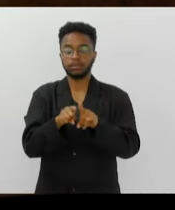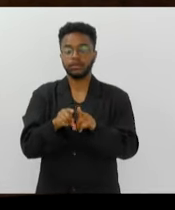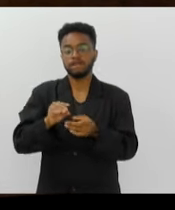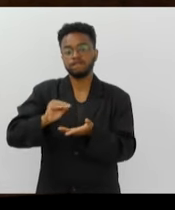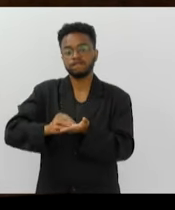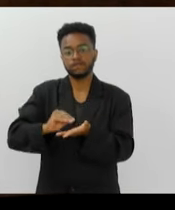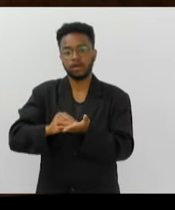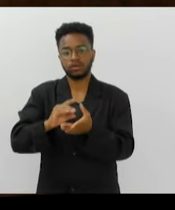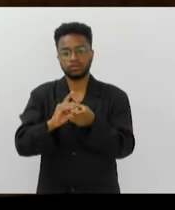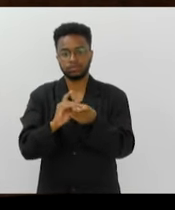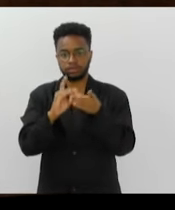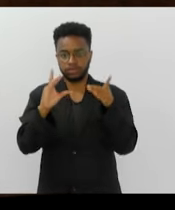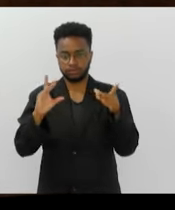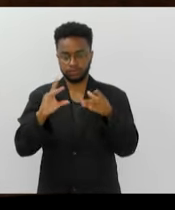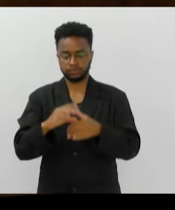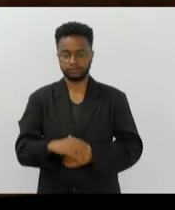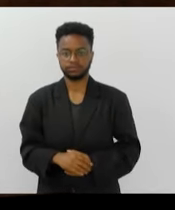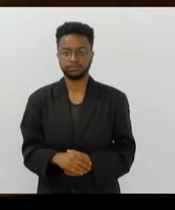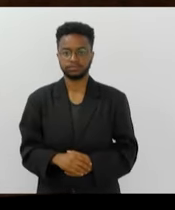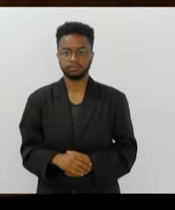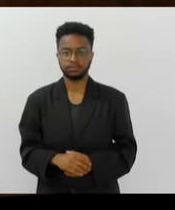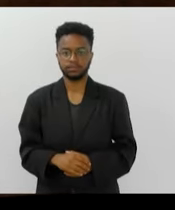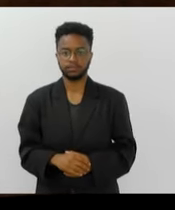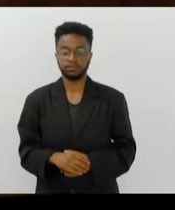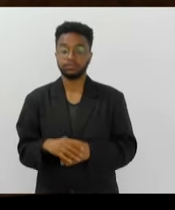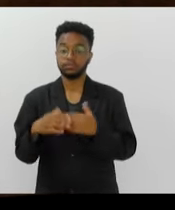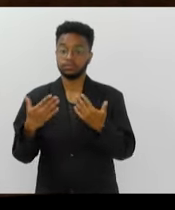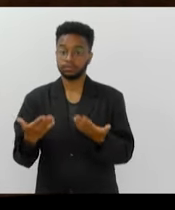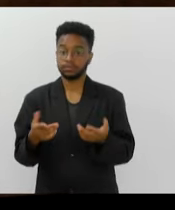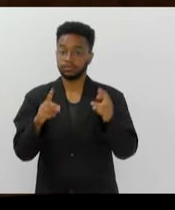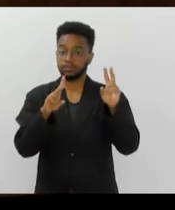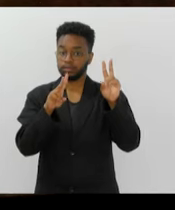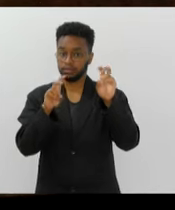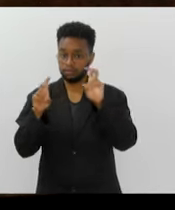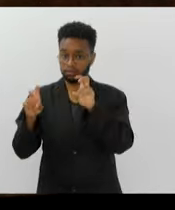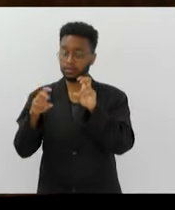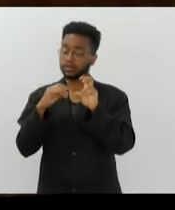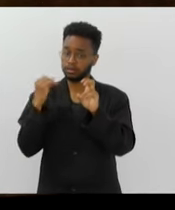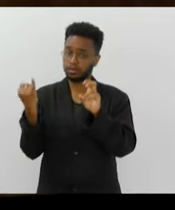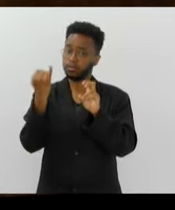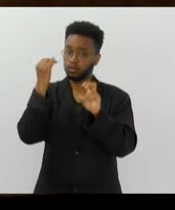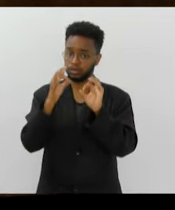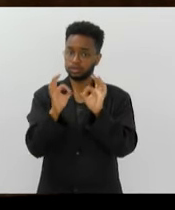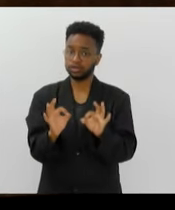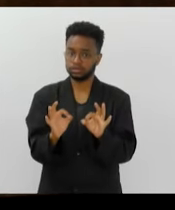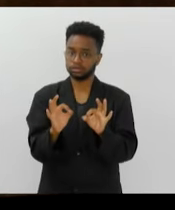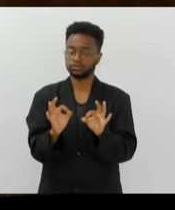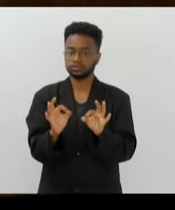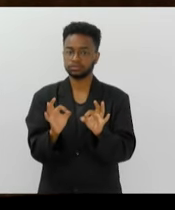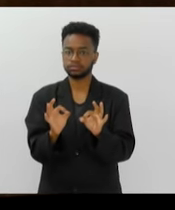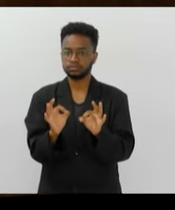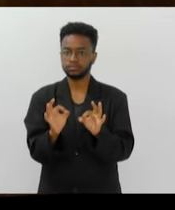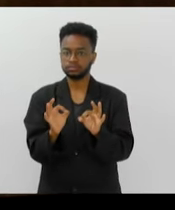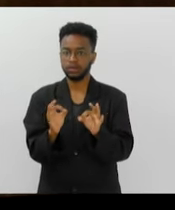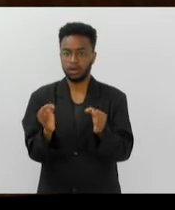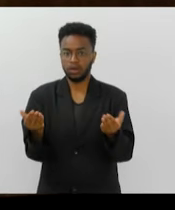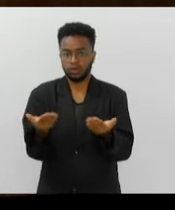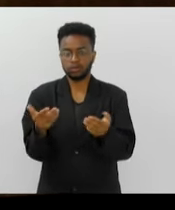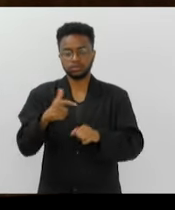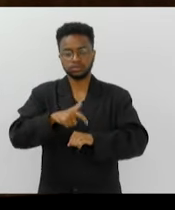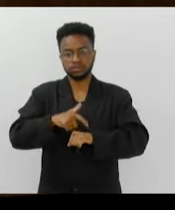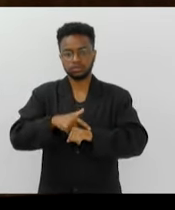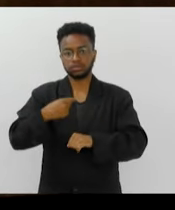da democracia e esse tema é relevante nos tempos que a gente